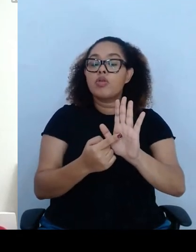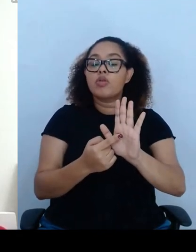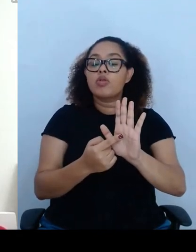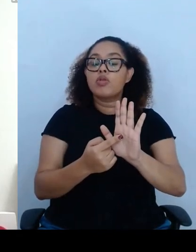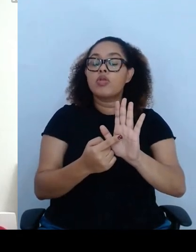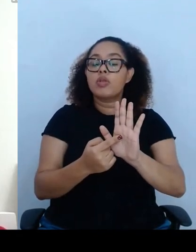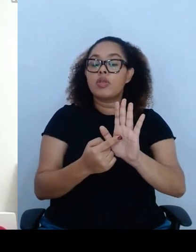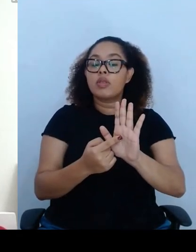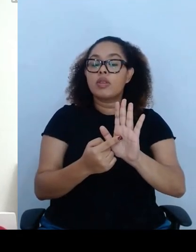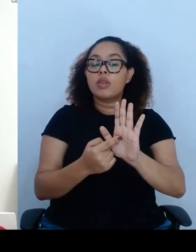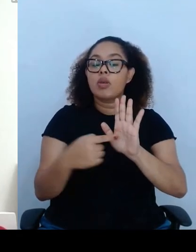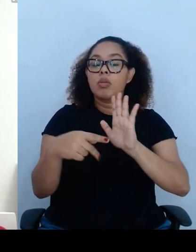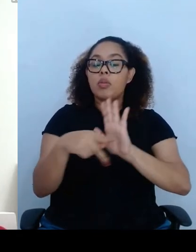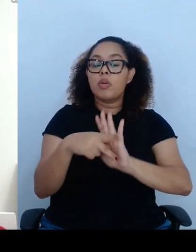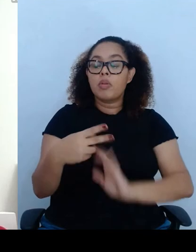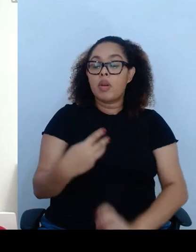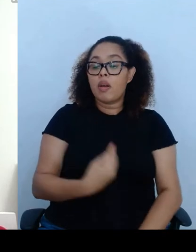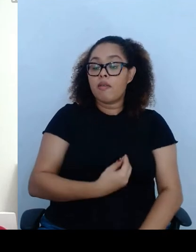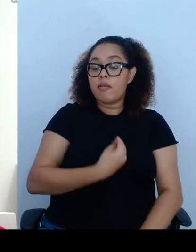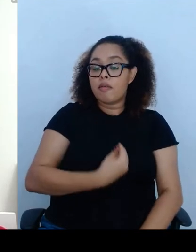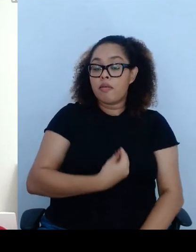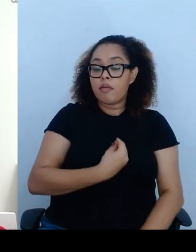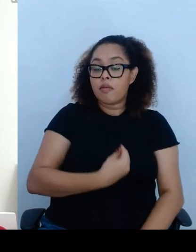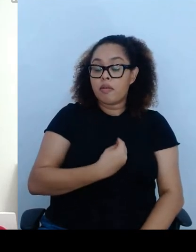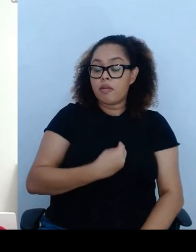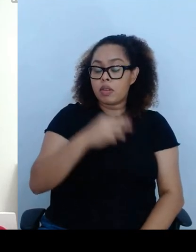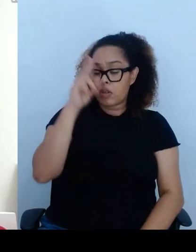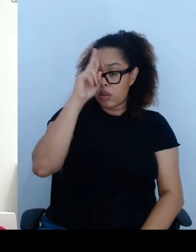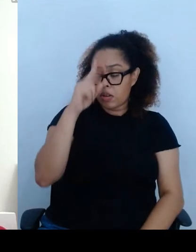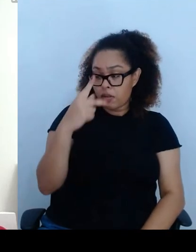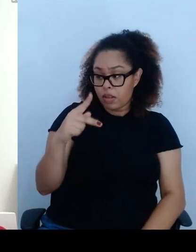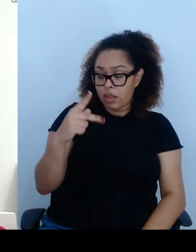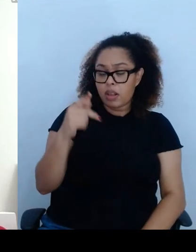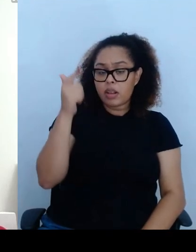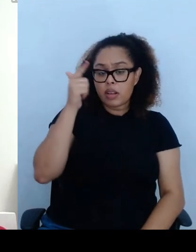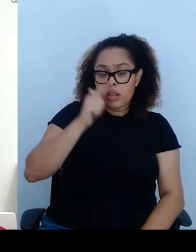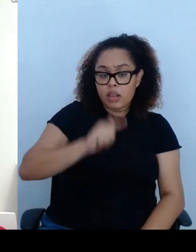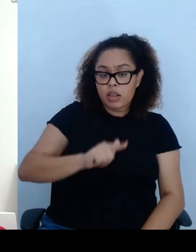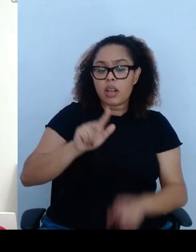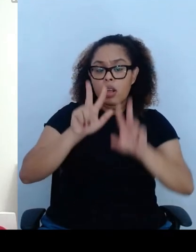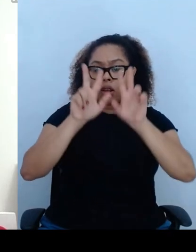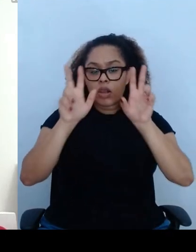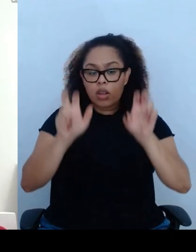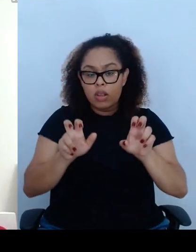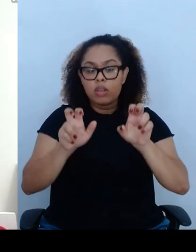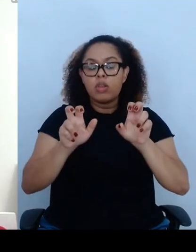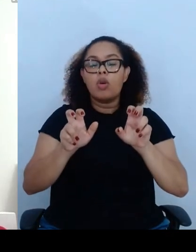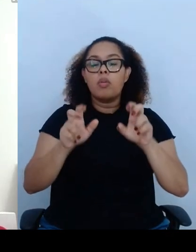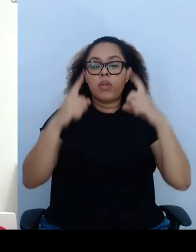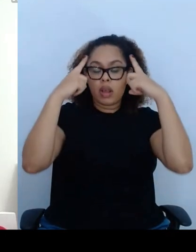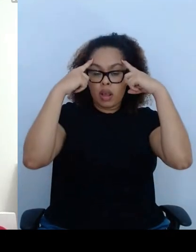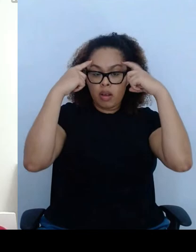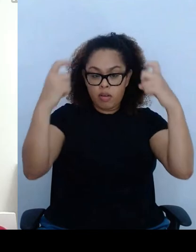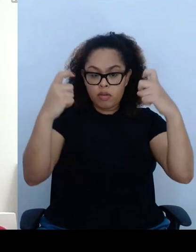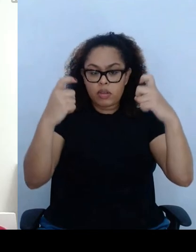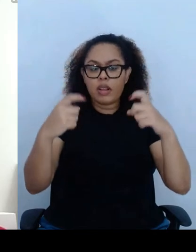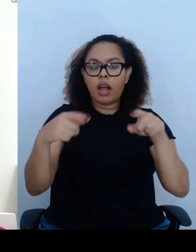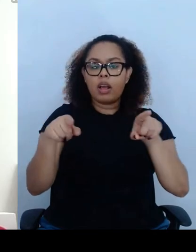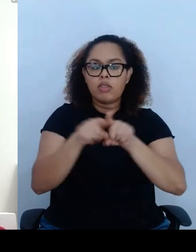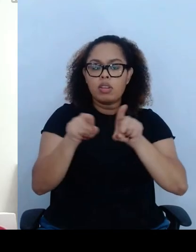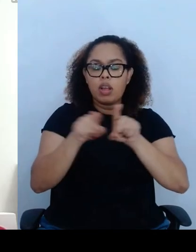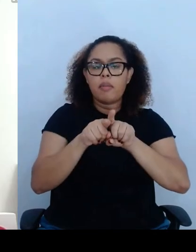própria biografia que muitas vezes se repetem a questão da violência da carne do sistema nervoso